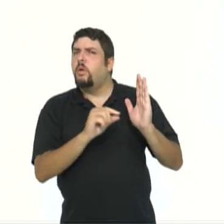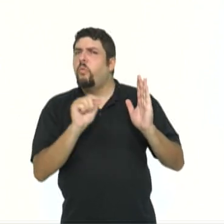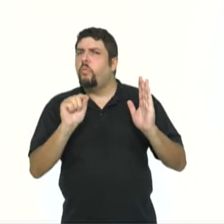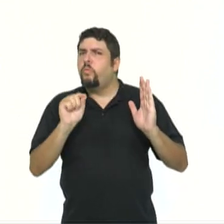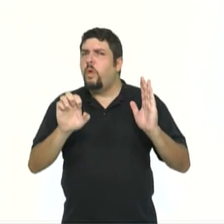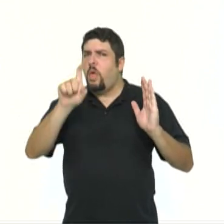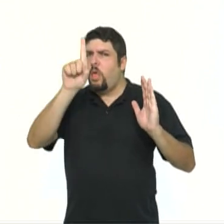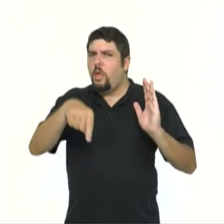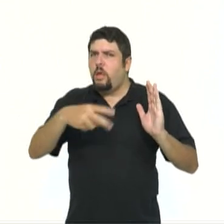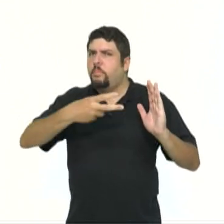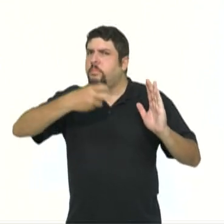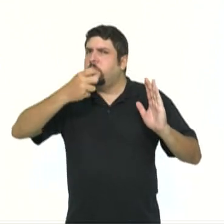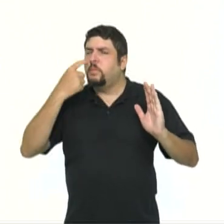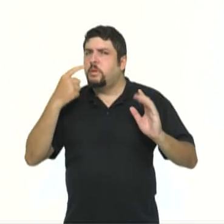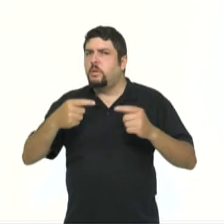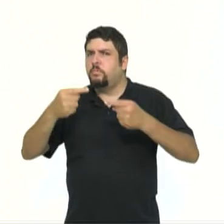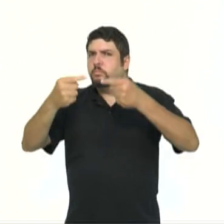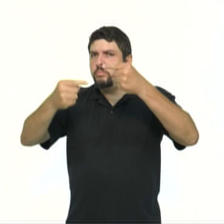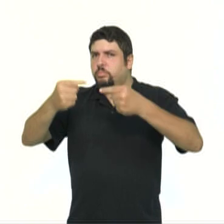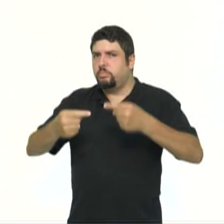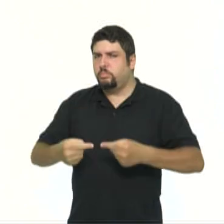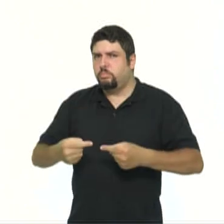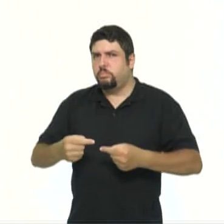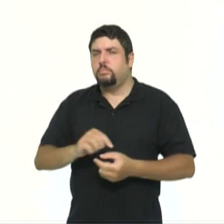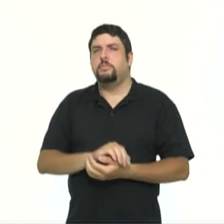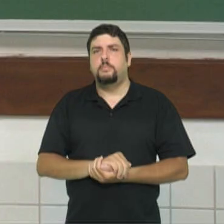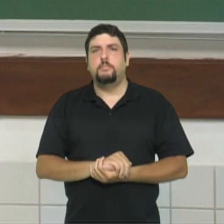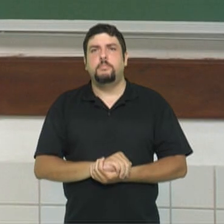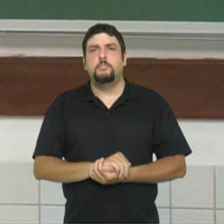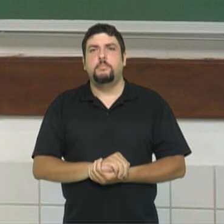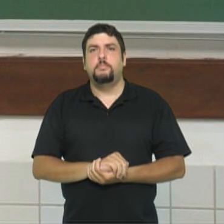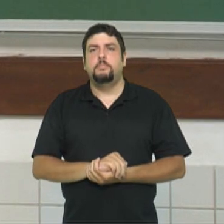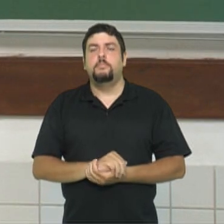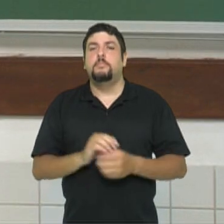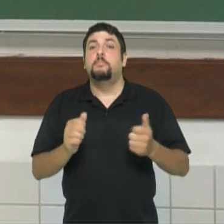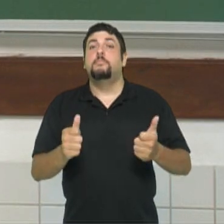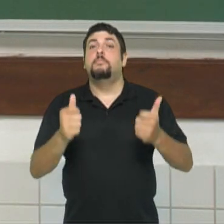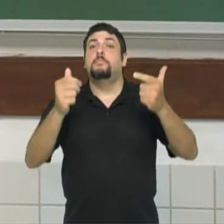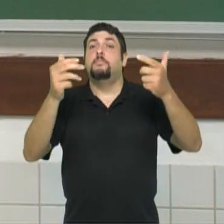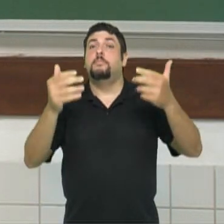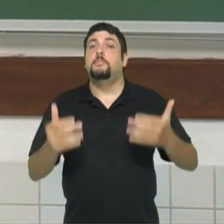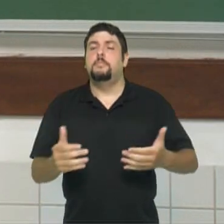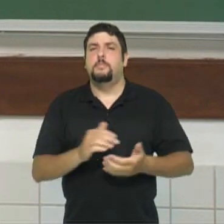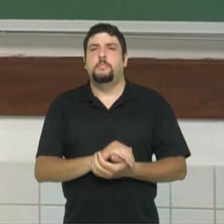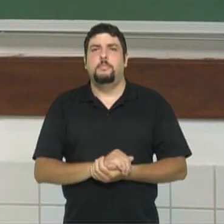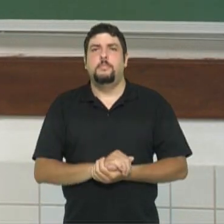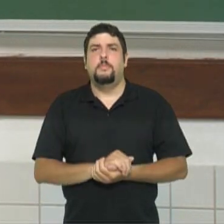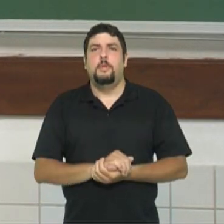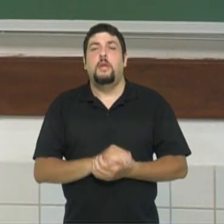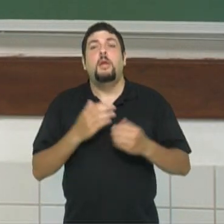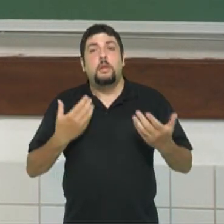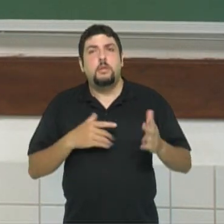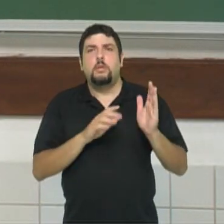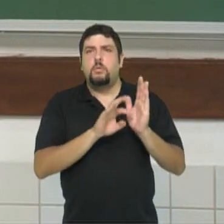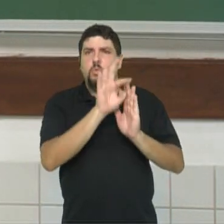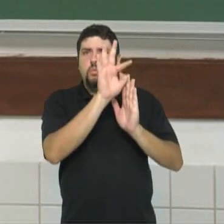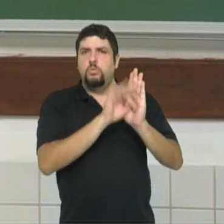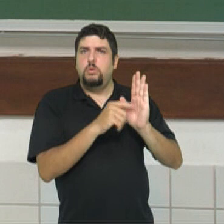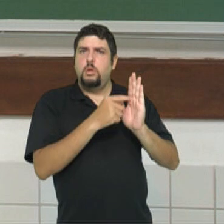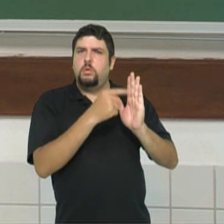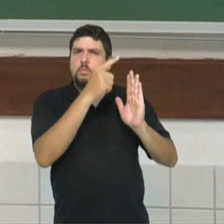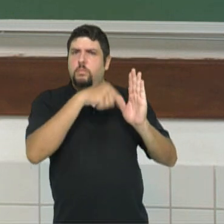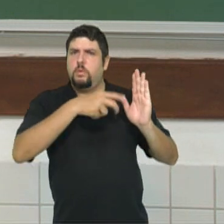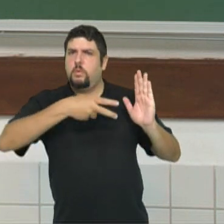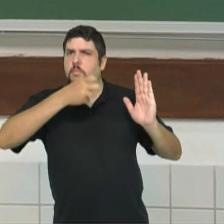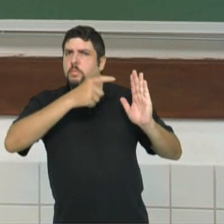texto dissertativo argumentativo? Explique. E aí, o que um texto, pessoal, vai ter que apresentar para